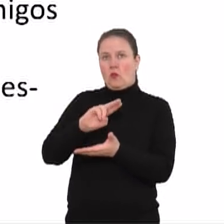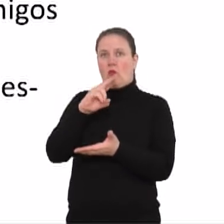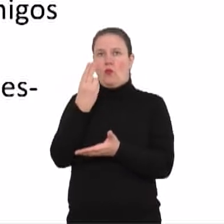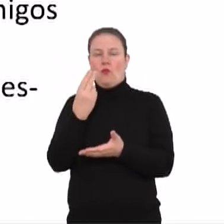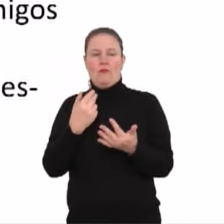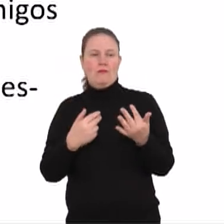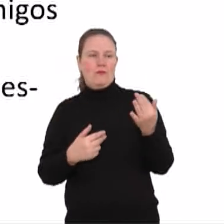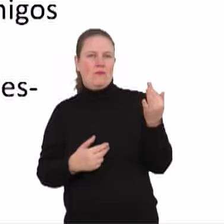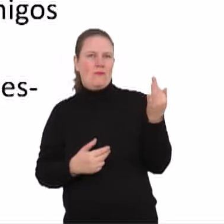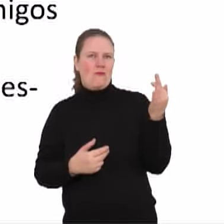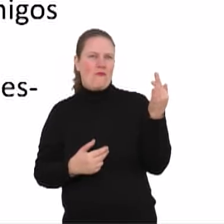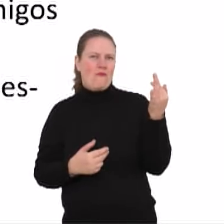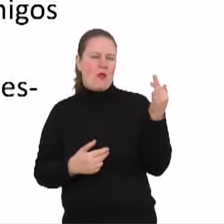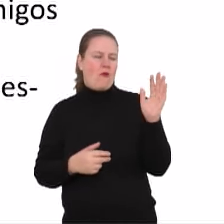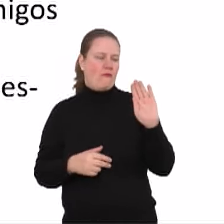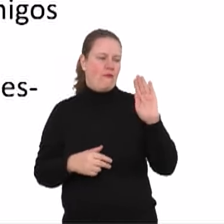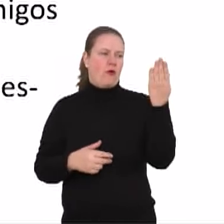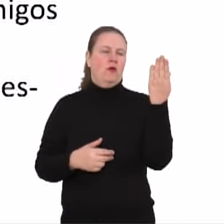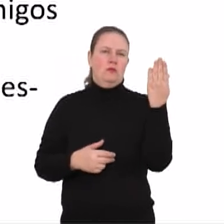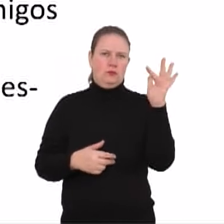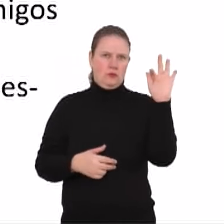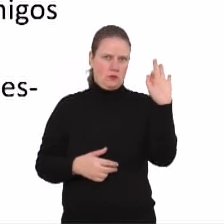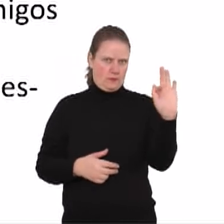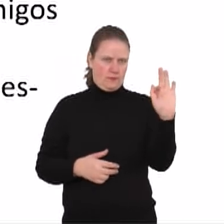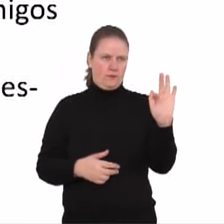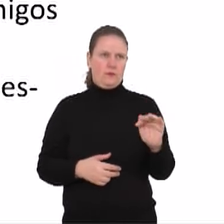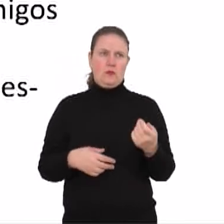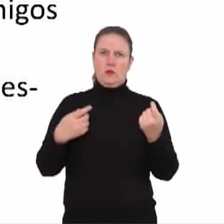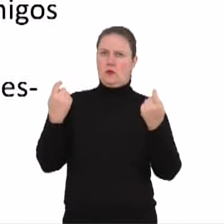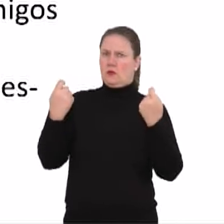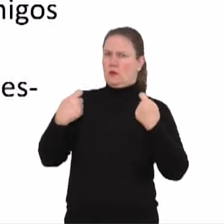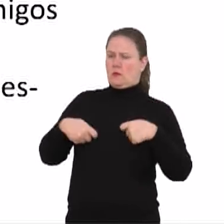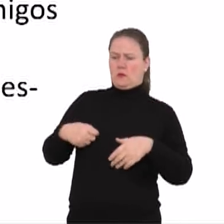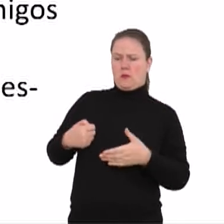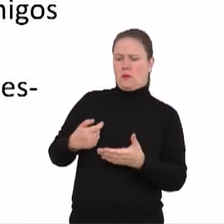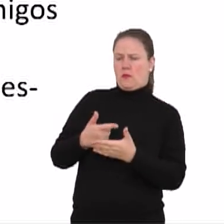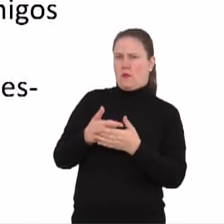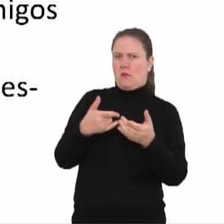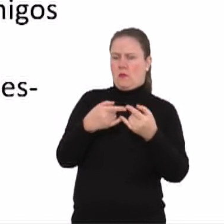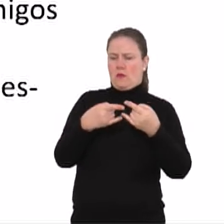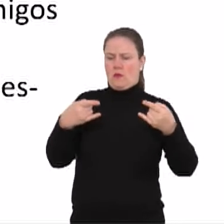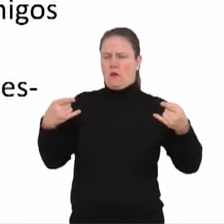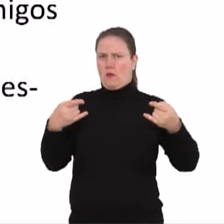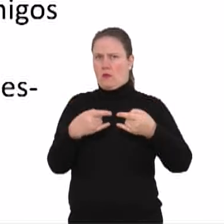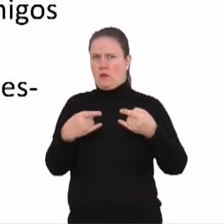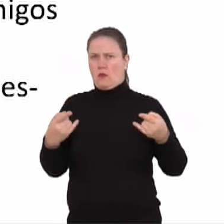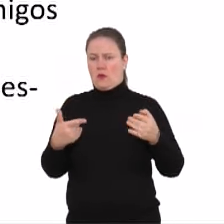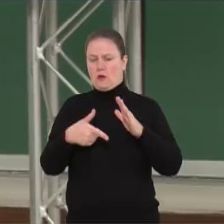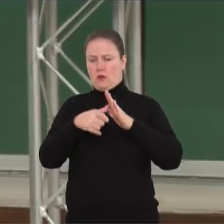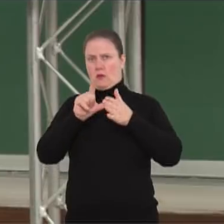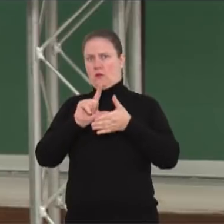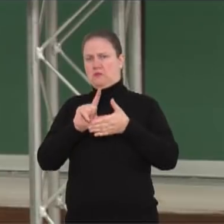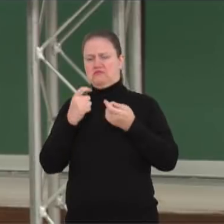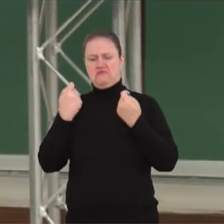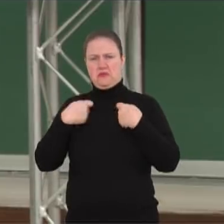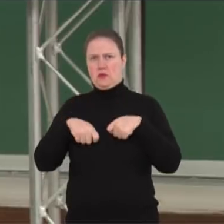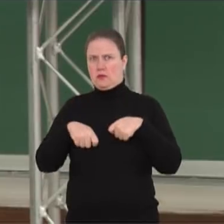A. Você não precisa comprar os ingressos antes de ir ao parque. Será que essa é a